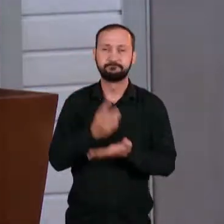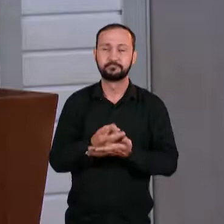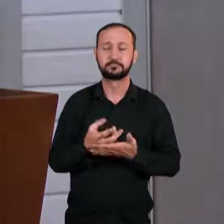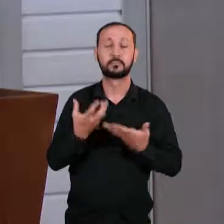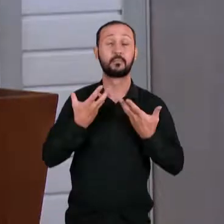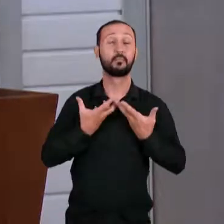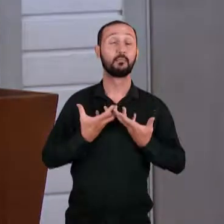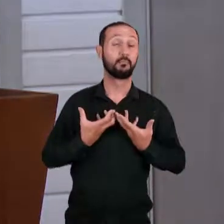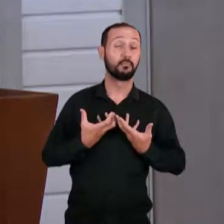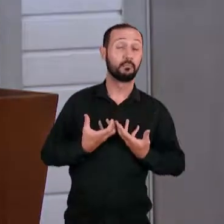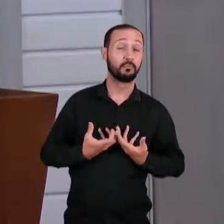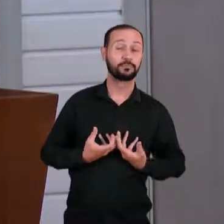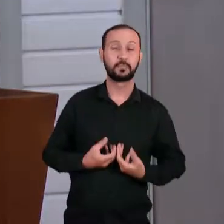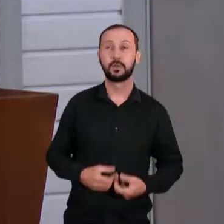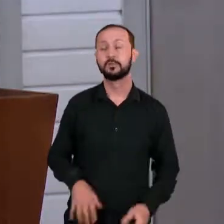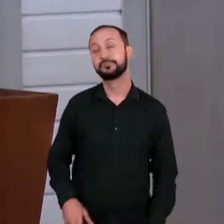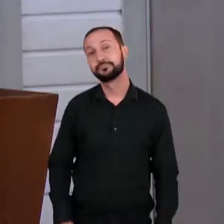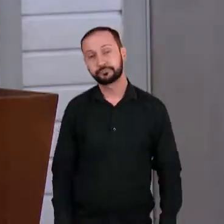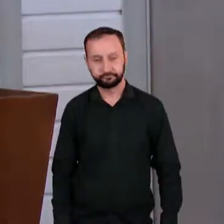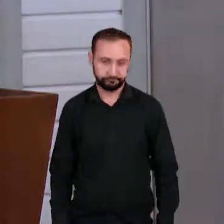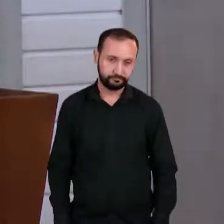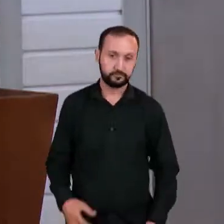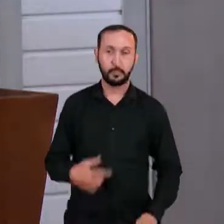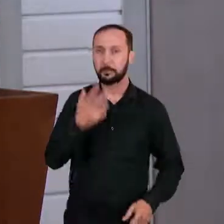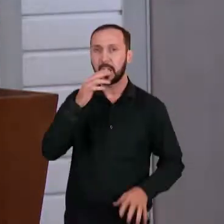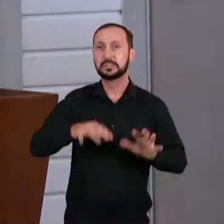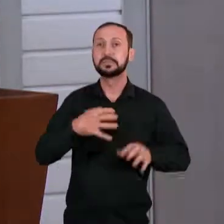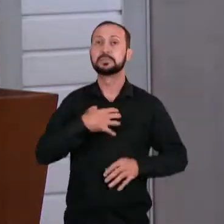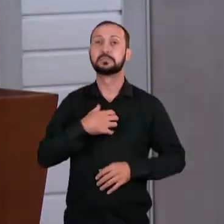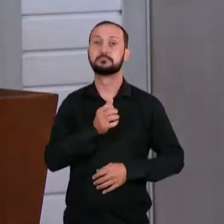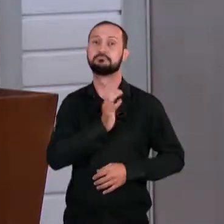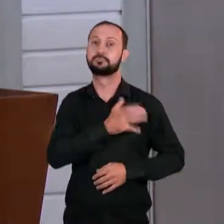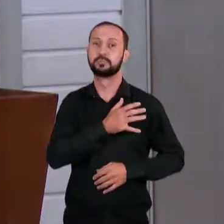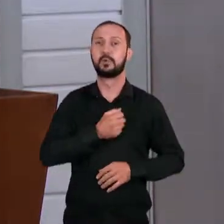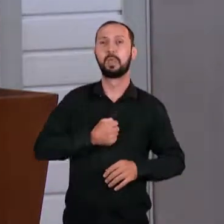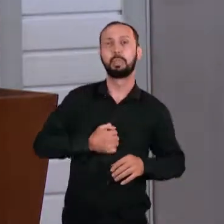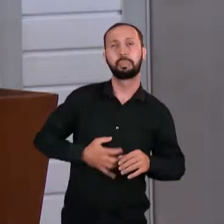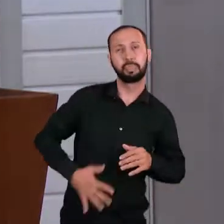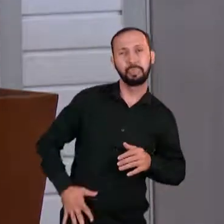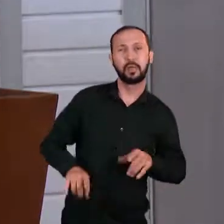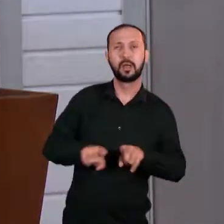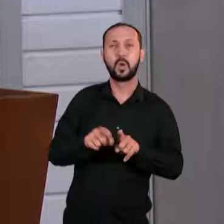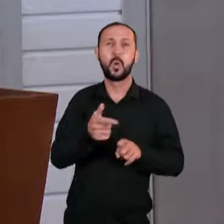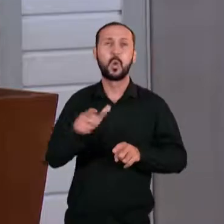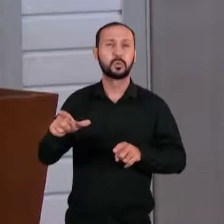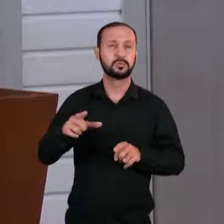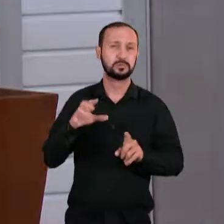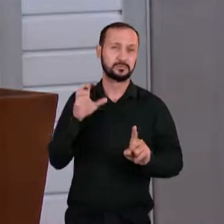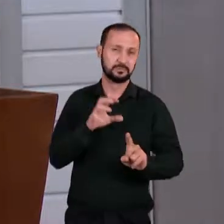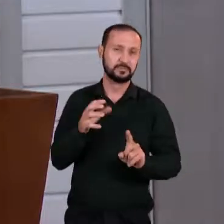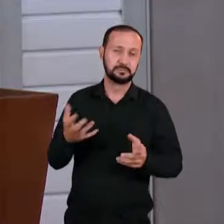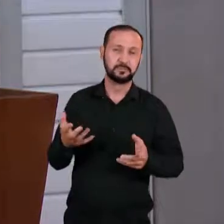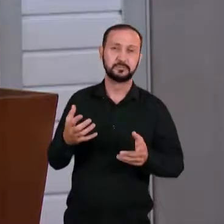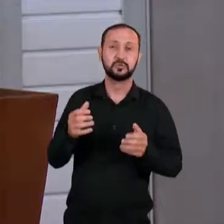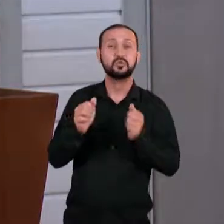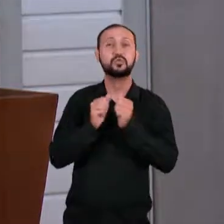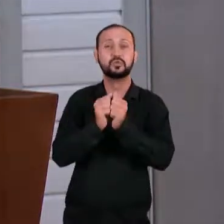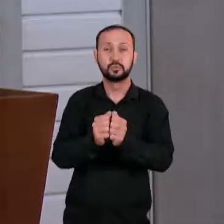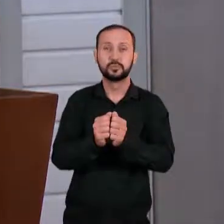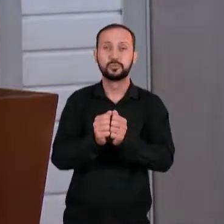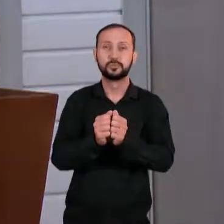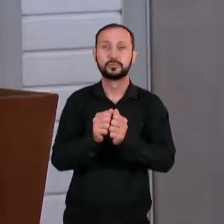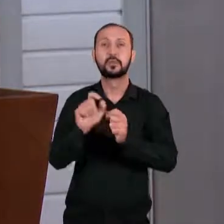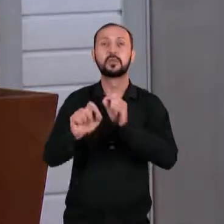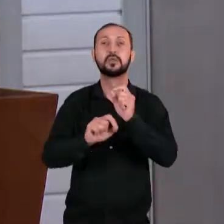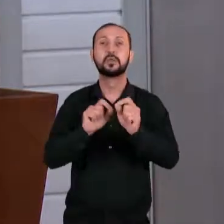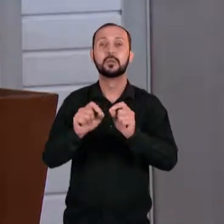cansaço, uma fadiga, taquicardia, diarreia, outros sintomas gastrointestinais, associados também a uma